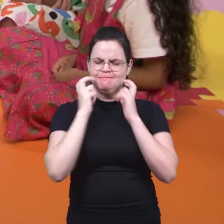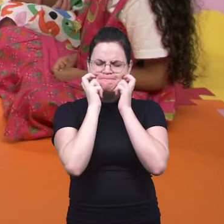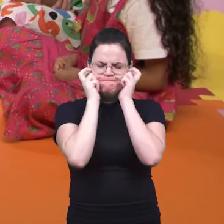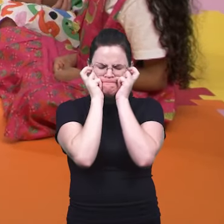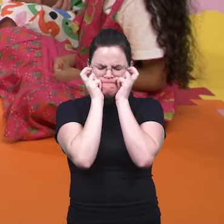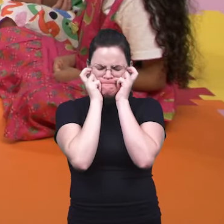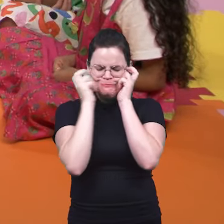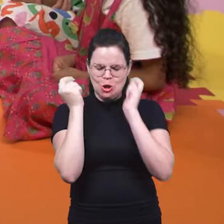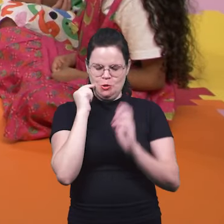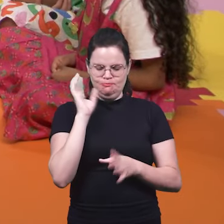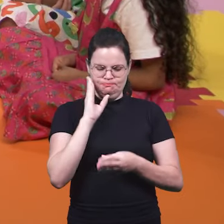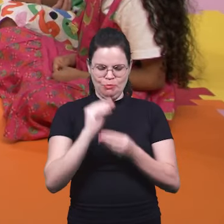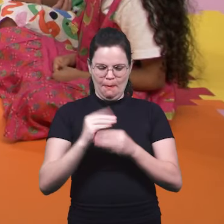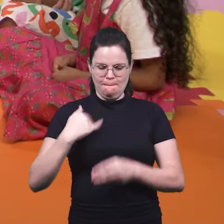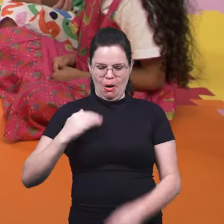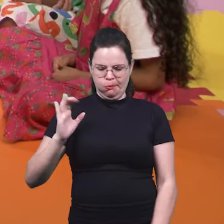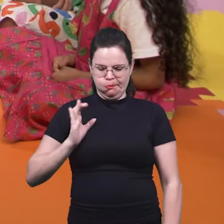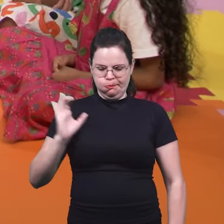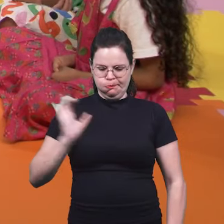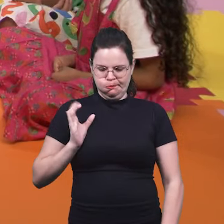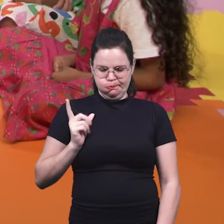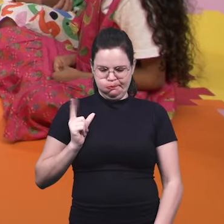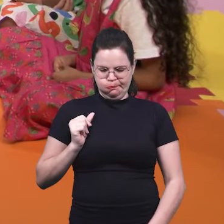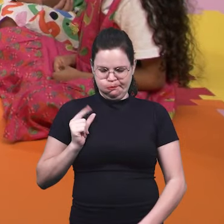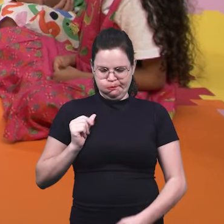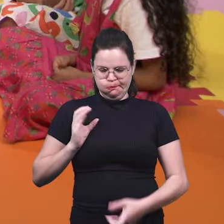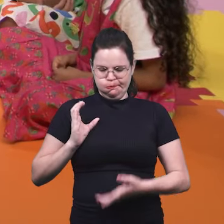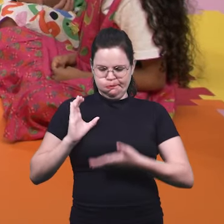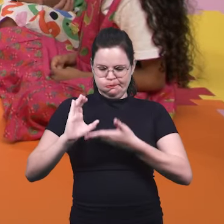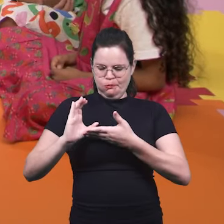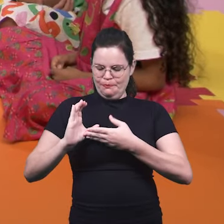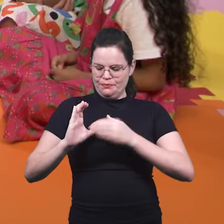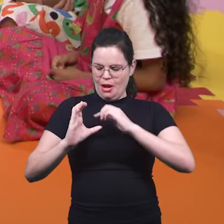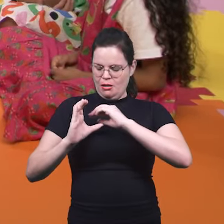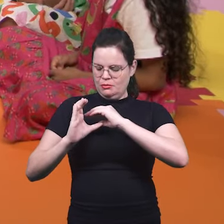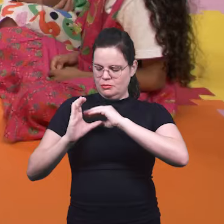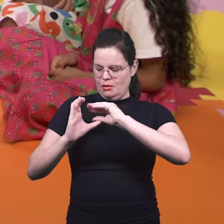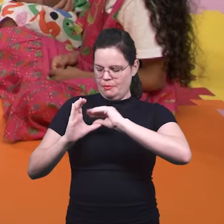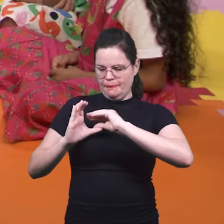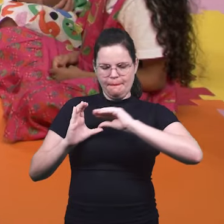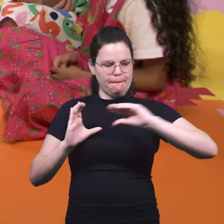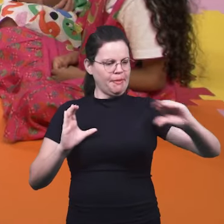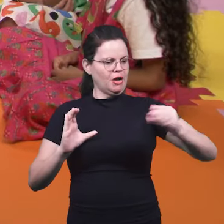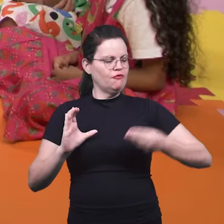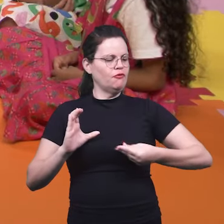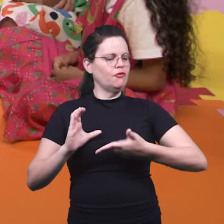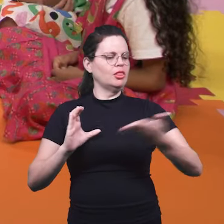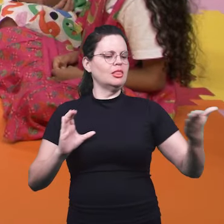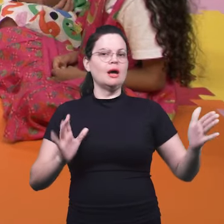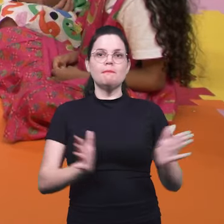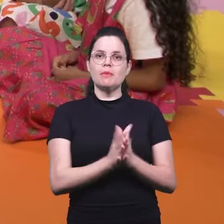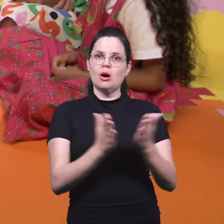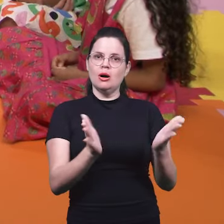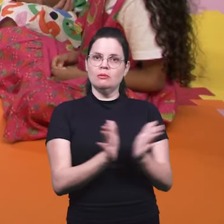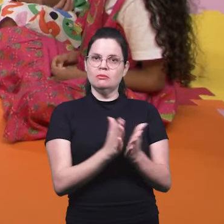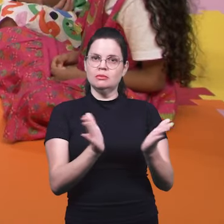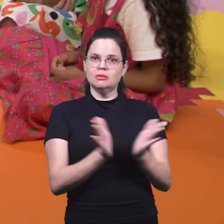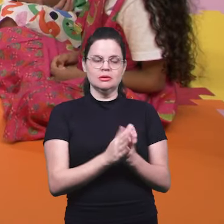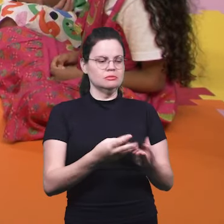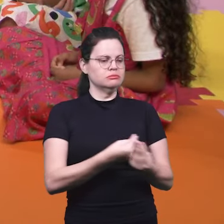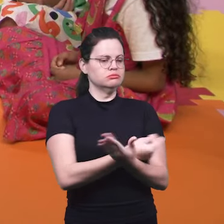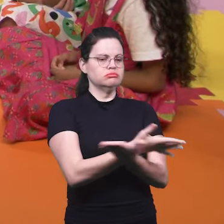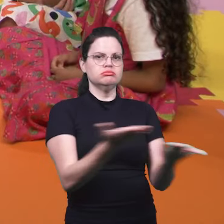dar tudo metade do que ele tinha para os pobres para aqueles que não tinham todo o tesouro dele todo o dinheiro que ele